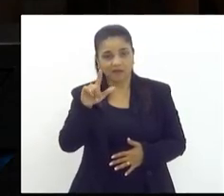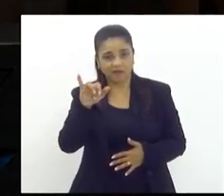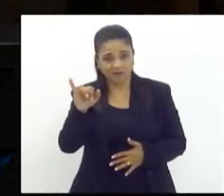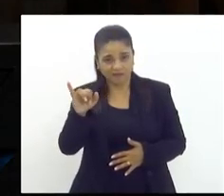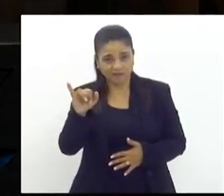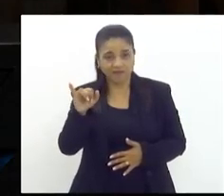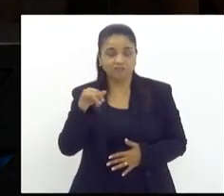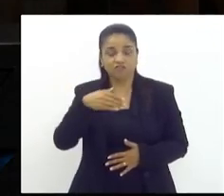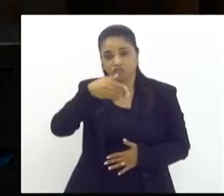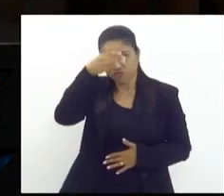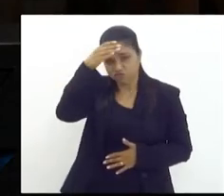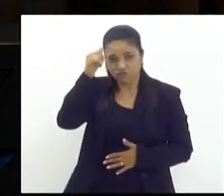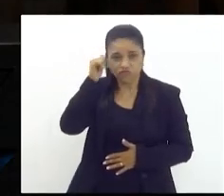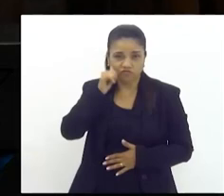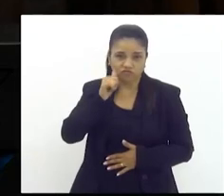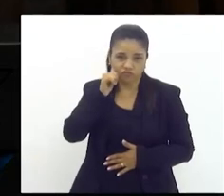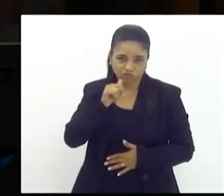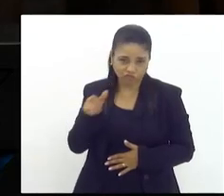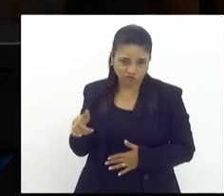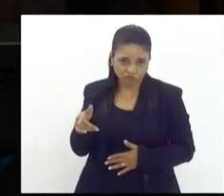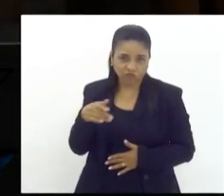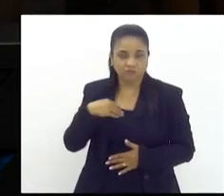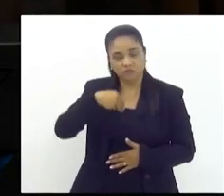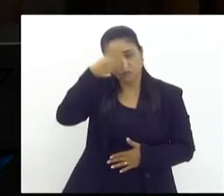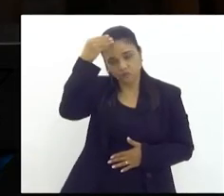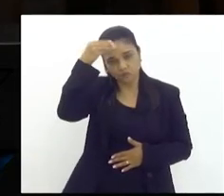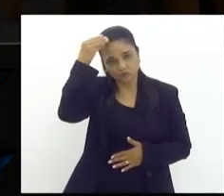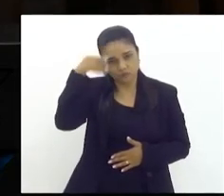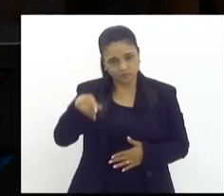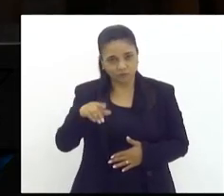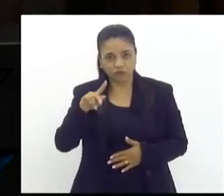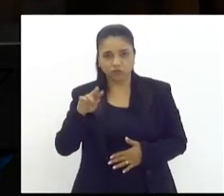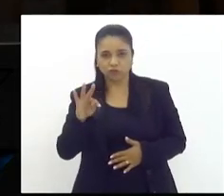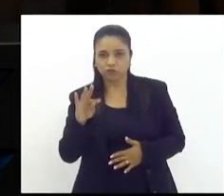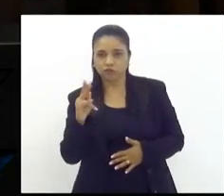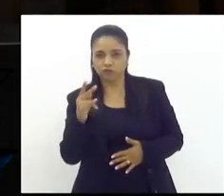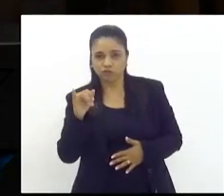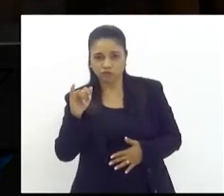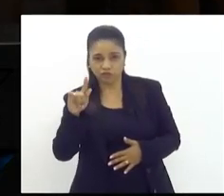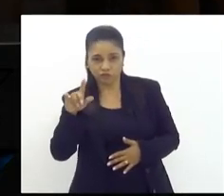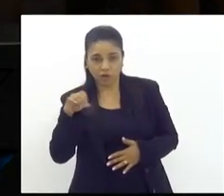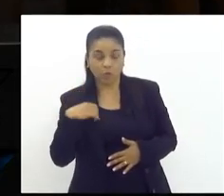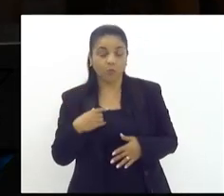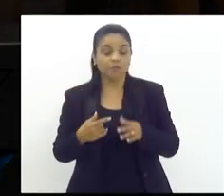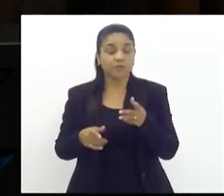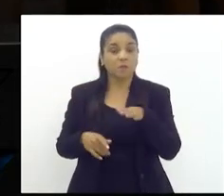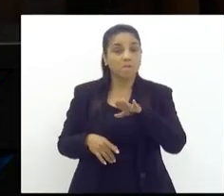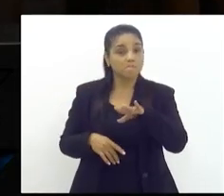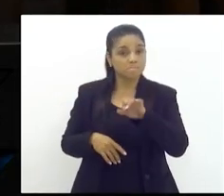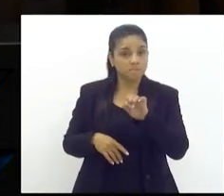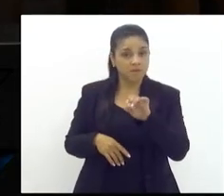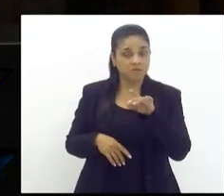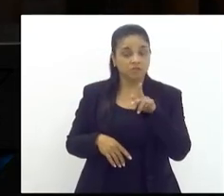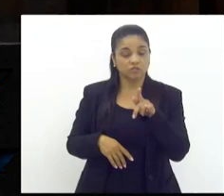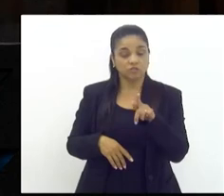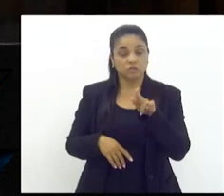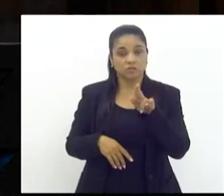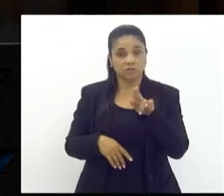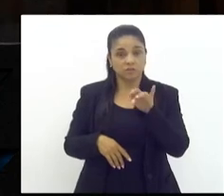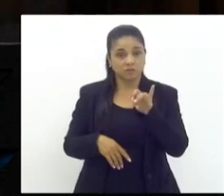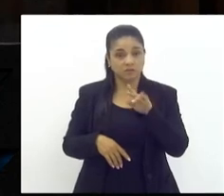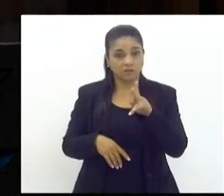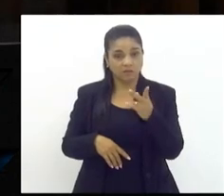sobre o assassinato do seu sobrinho e aqui tá a mãe de Guilherme Lucas que trouxe